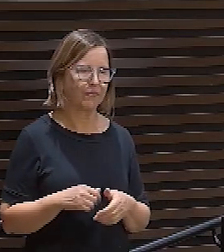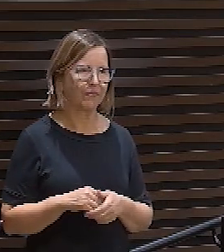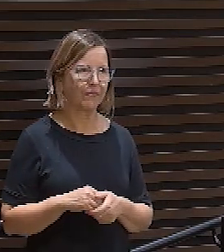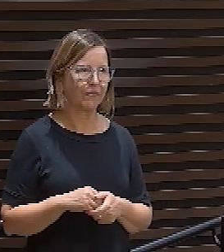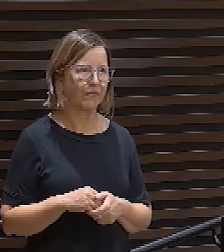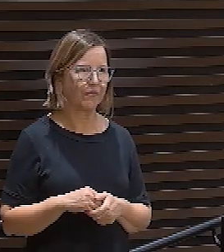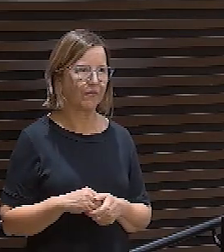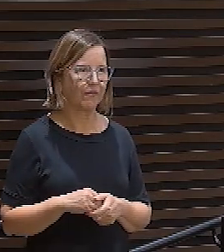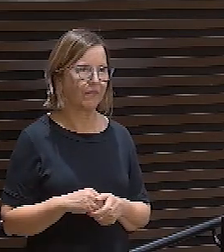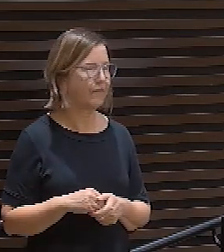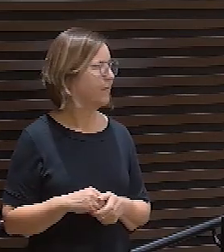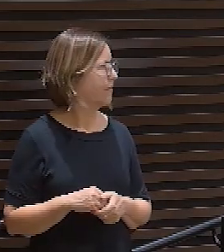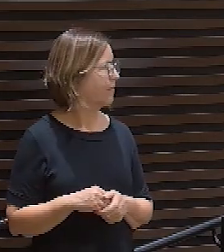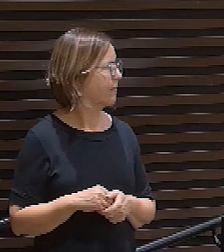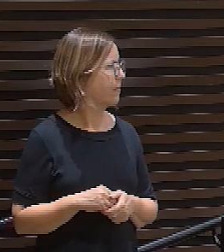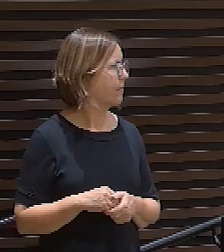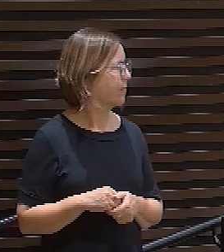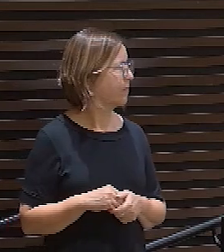Essa palavra não cabe, né?